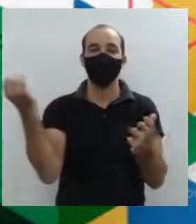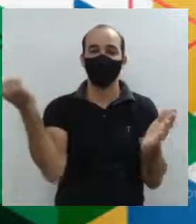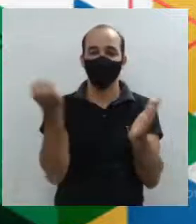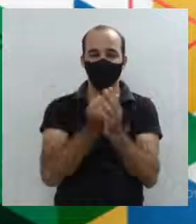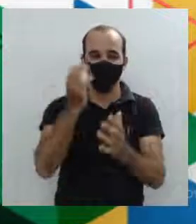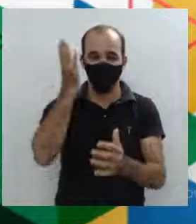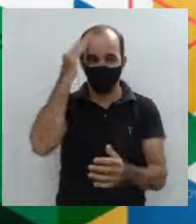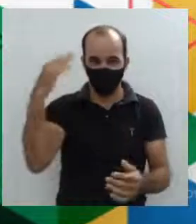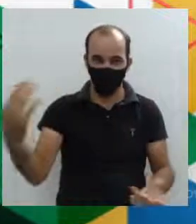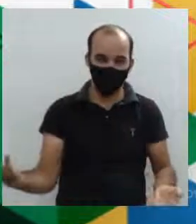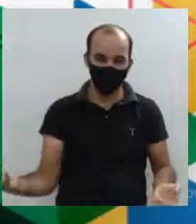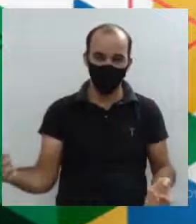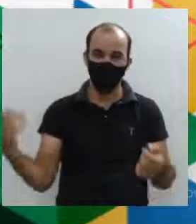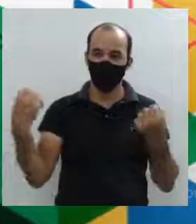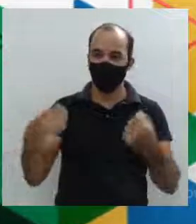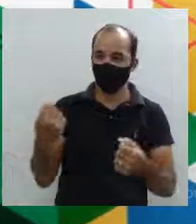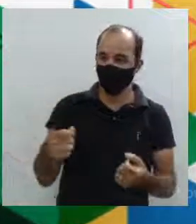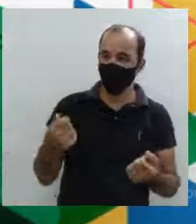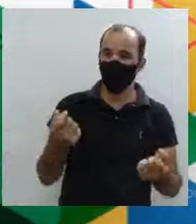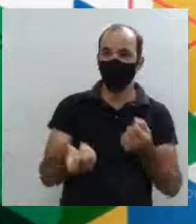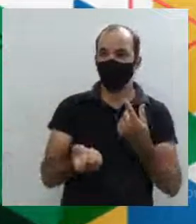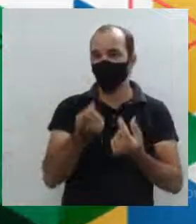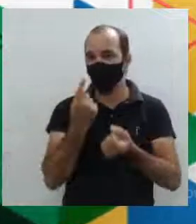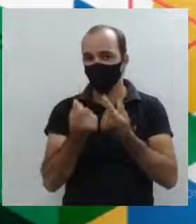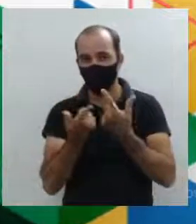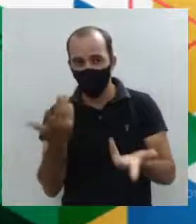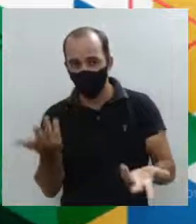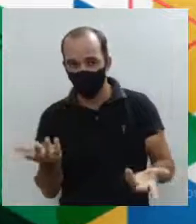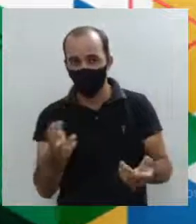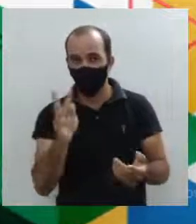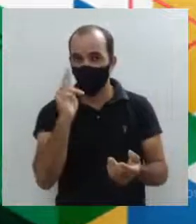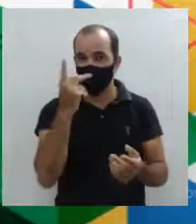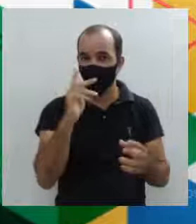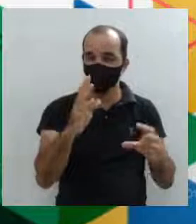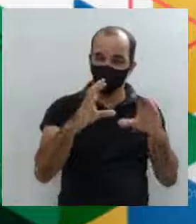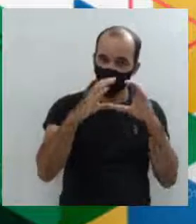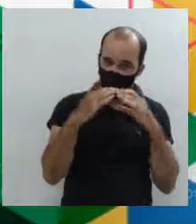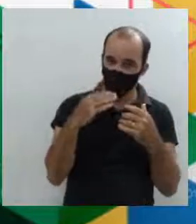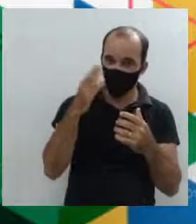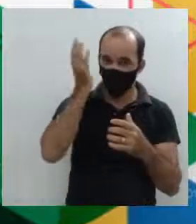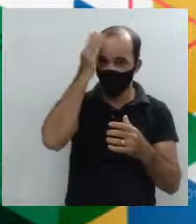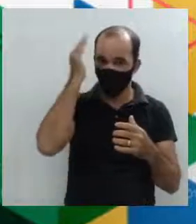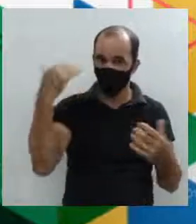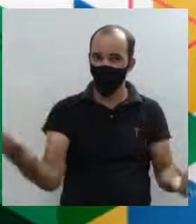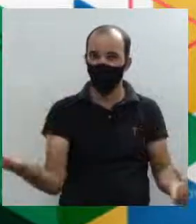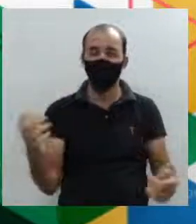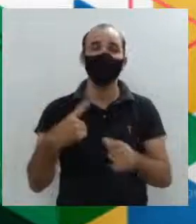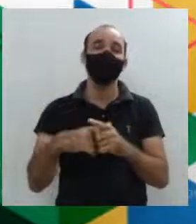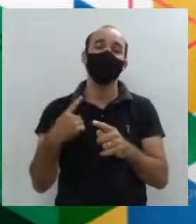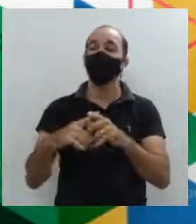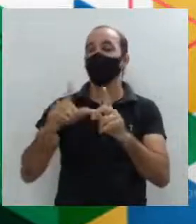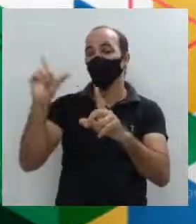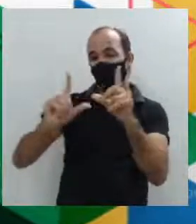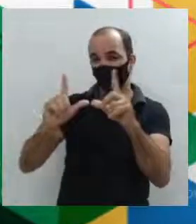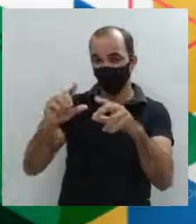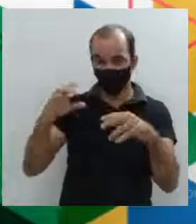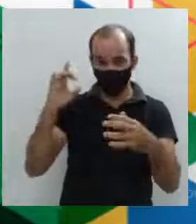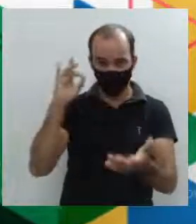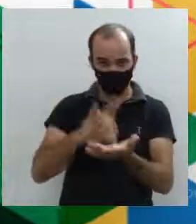nome do livro. Foi há alguns anos que eu li, mas era o nome em relação a essas propagandas, né, que são